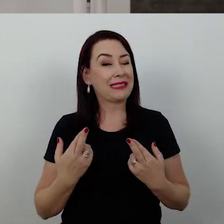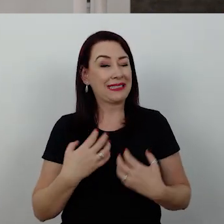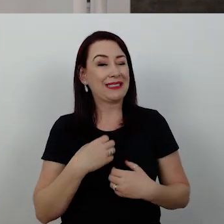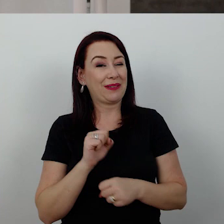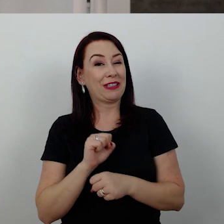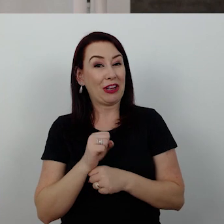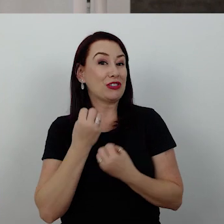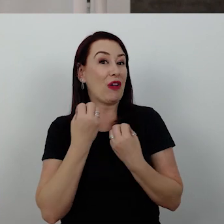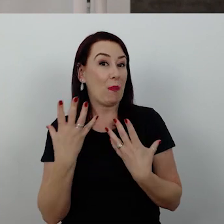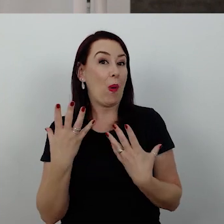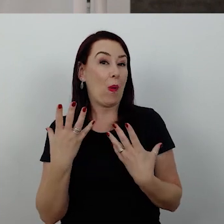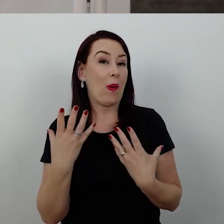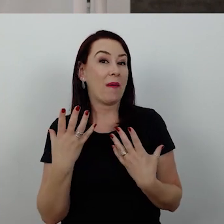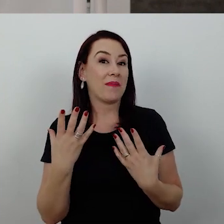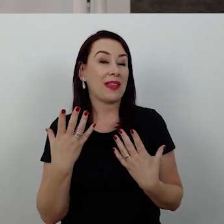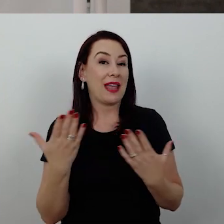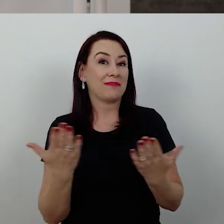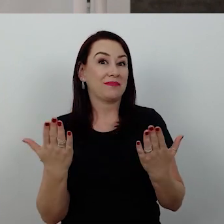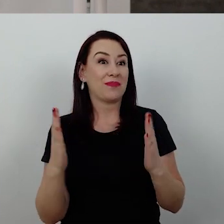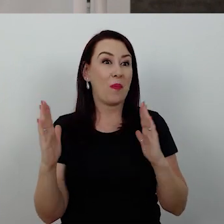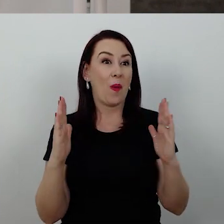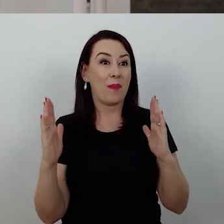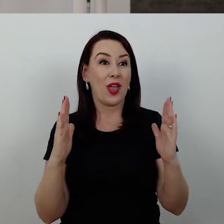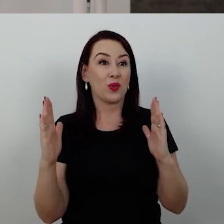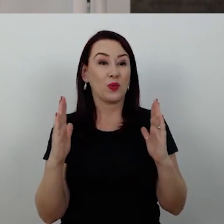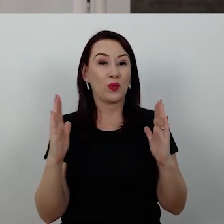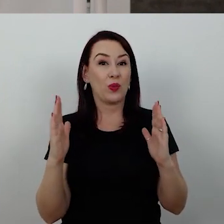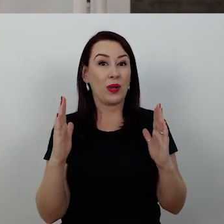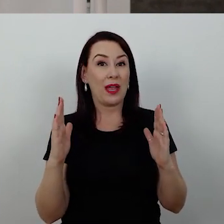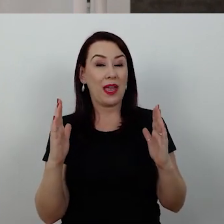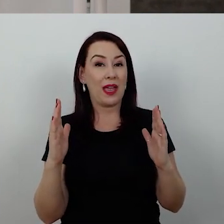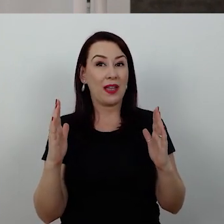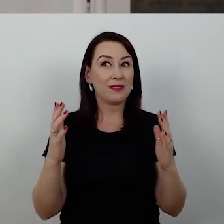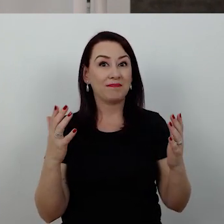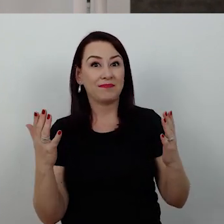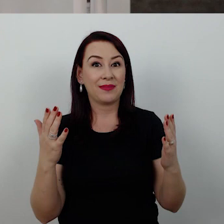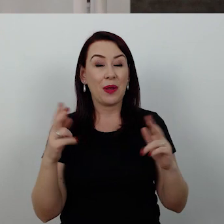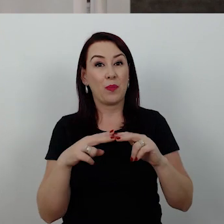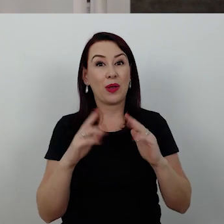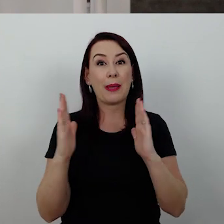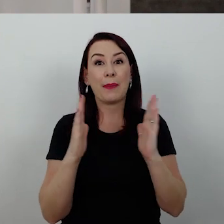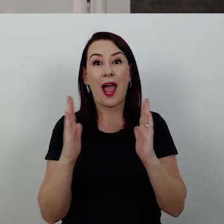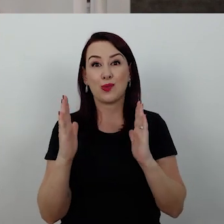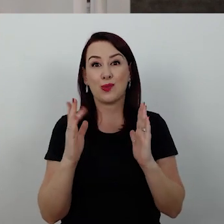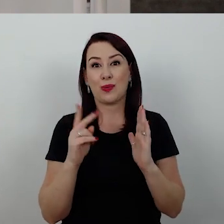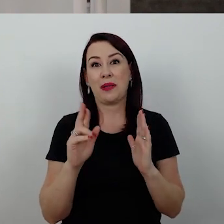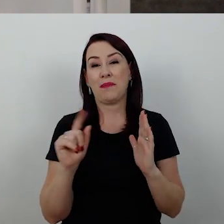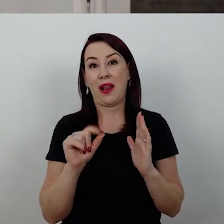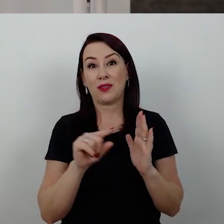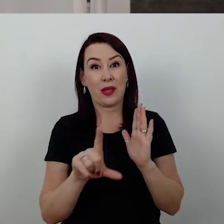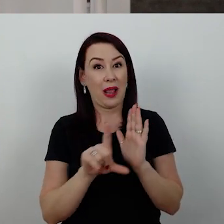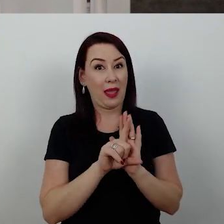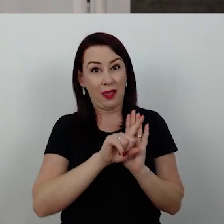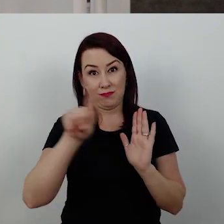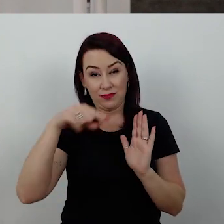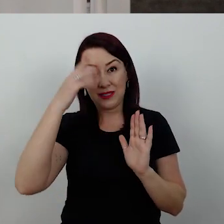muito boa, assim. Eu acho que a gente está num momento tenso mesmo da questão do prazo de execução dessa lei, né? O